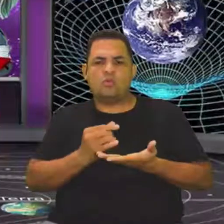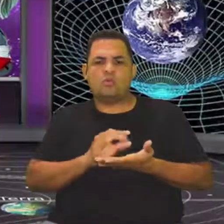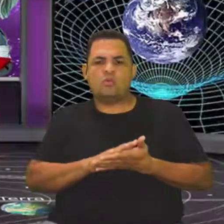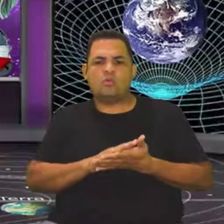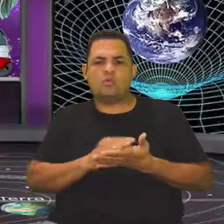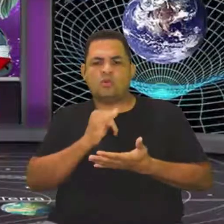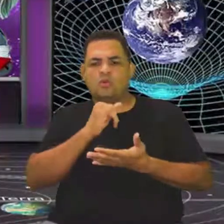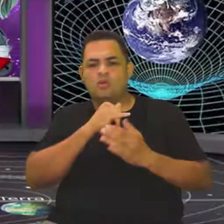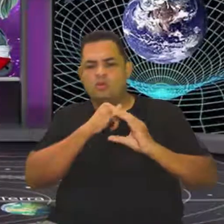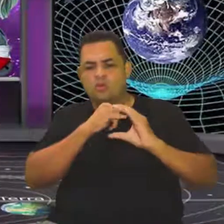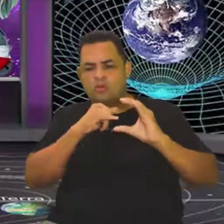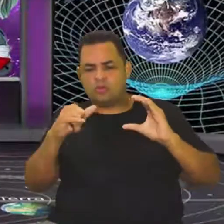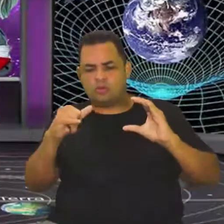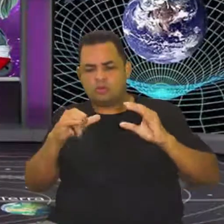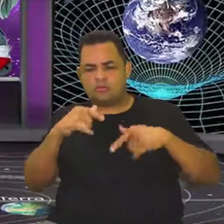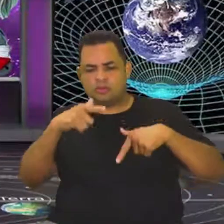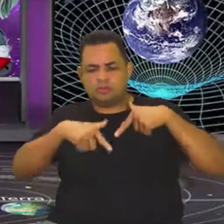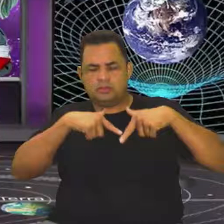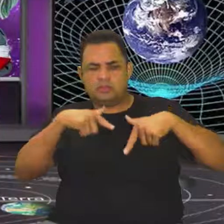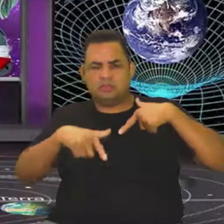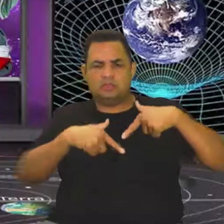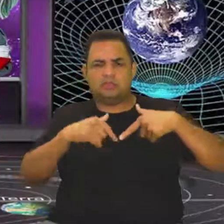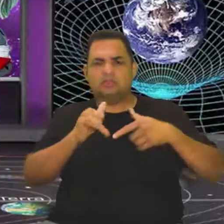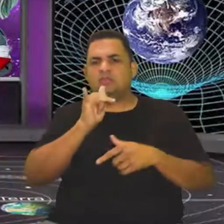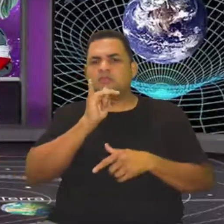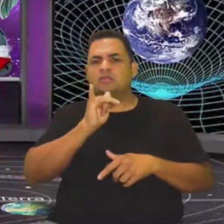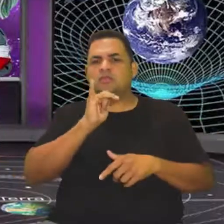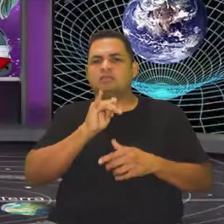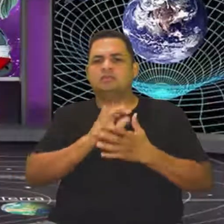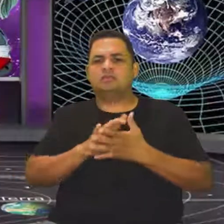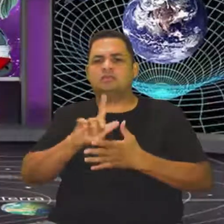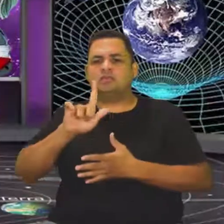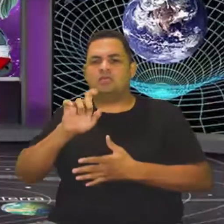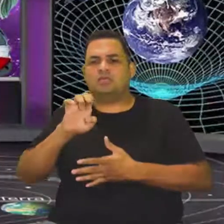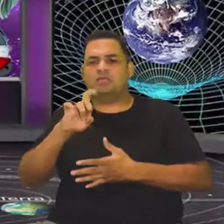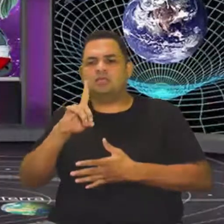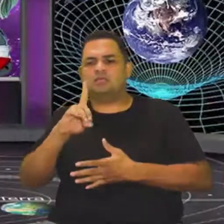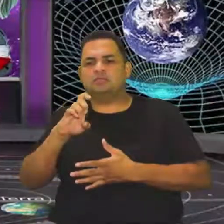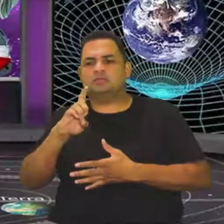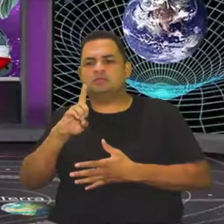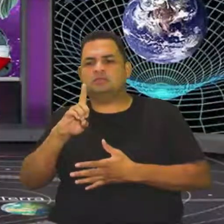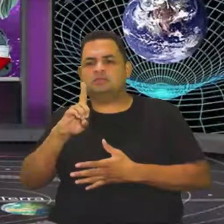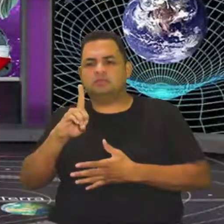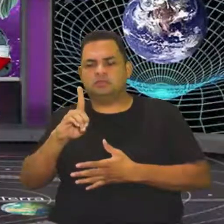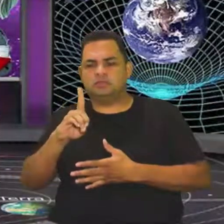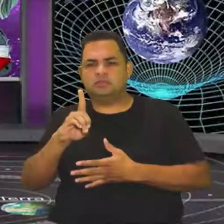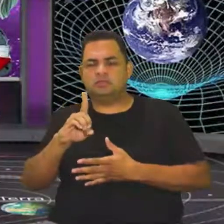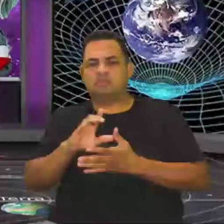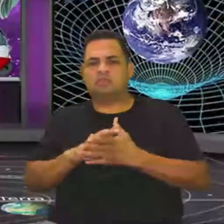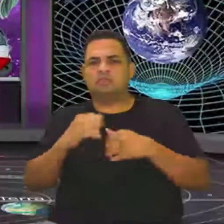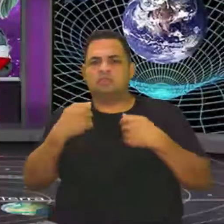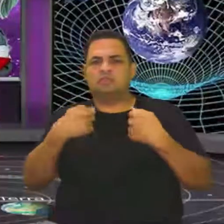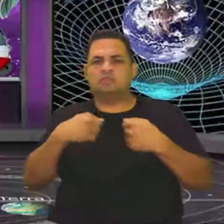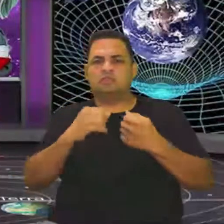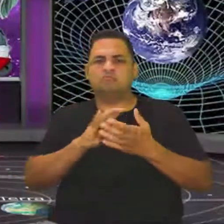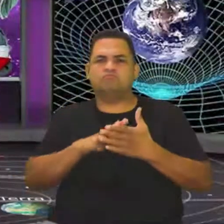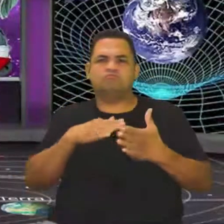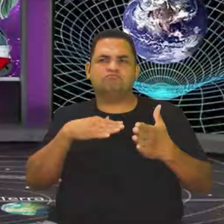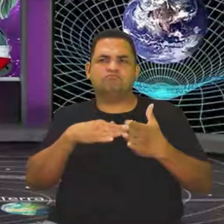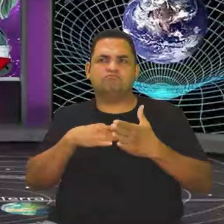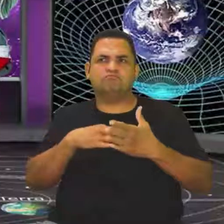tá, pessoal? Por exemplo, se você pega aí um LED, que o LED ele precisa ali no